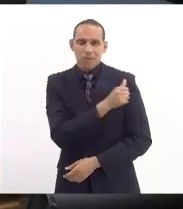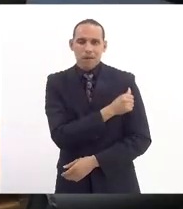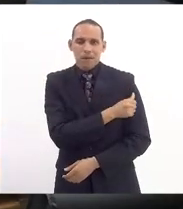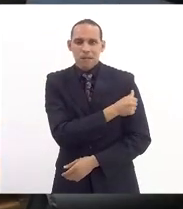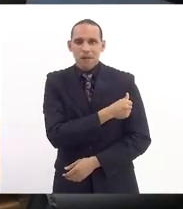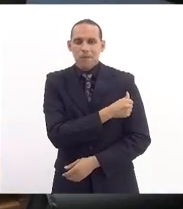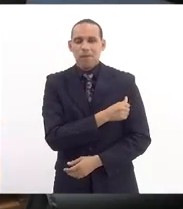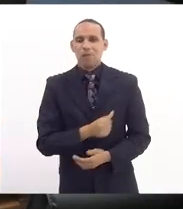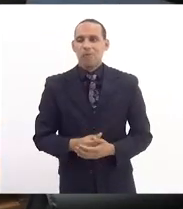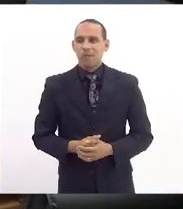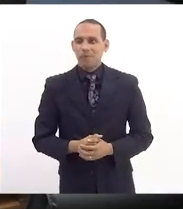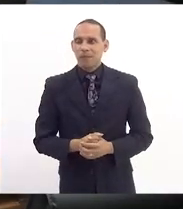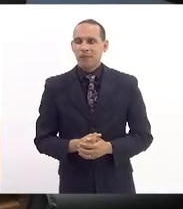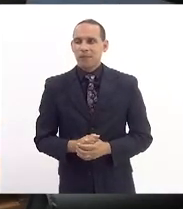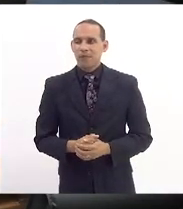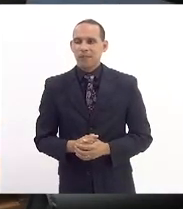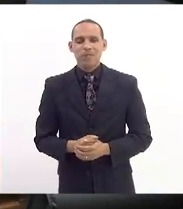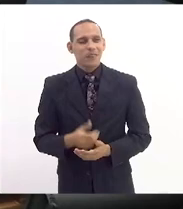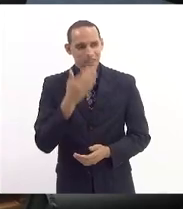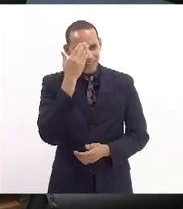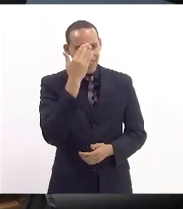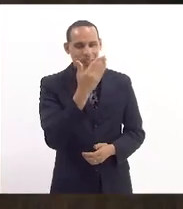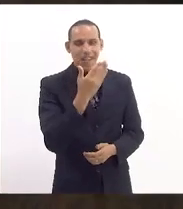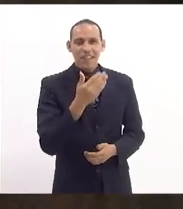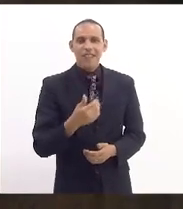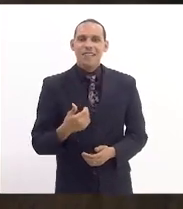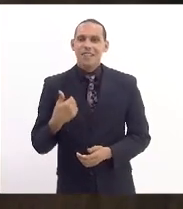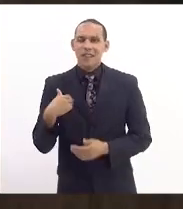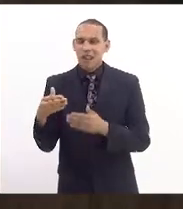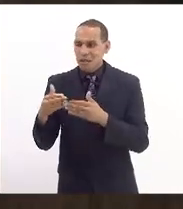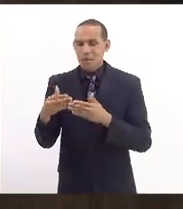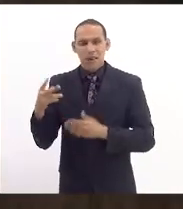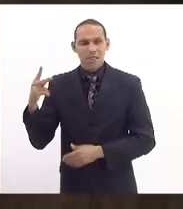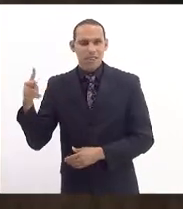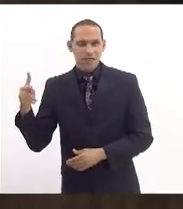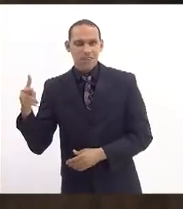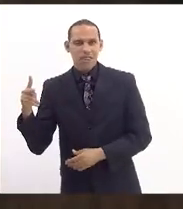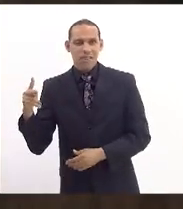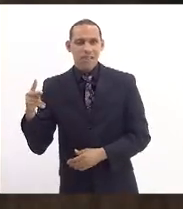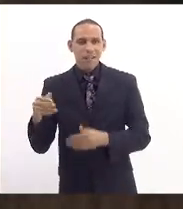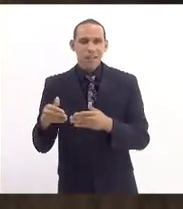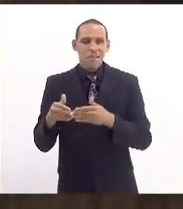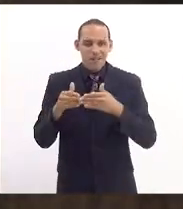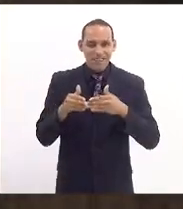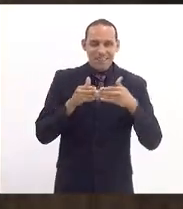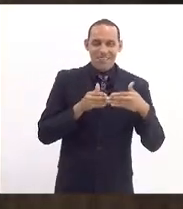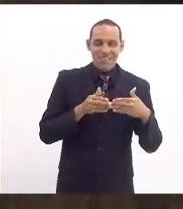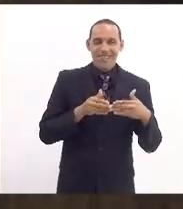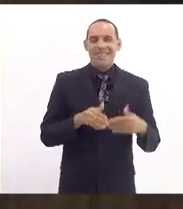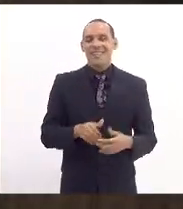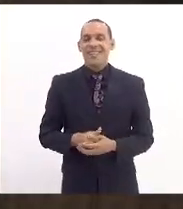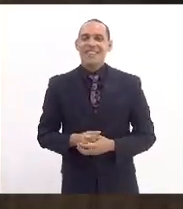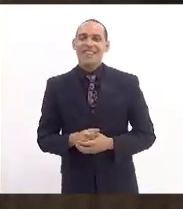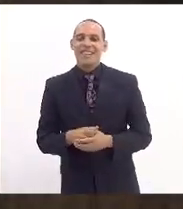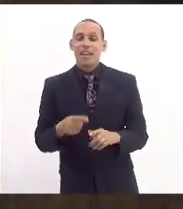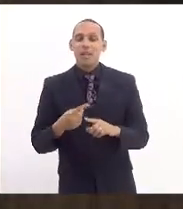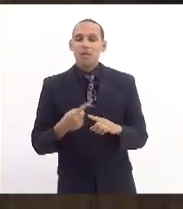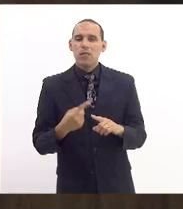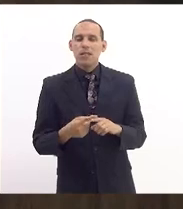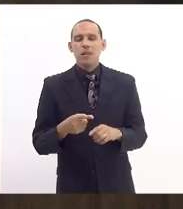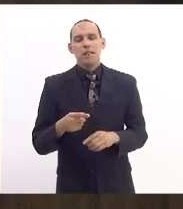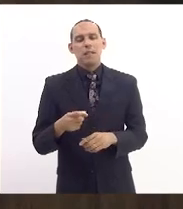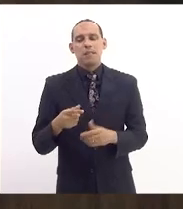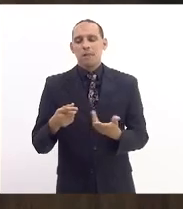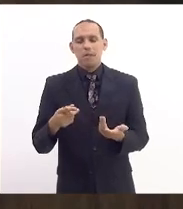enfermeira e obrigado eu tô numa parte dela do a parte do a parte mas é porque